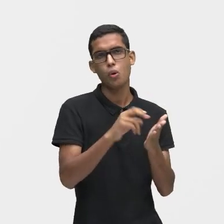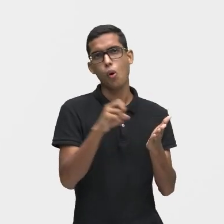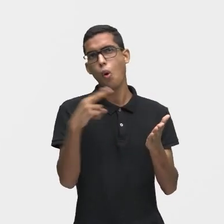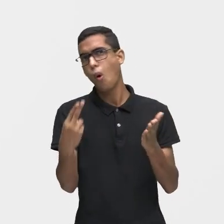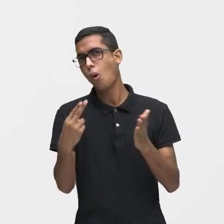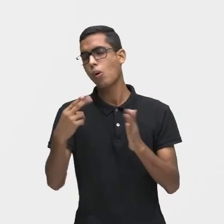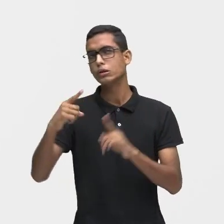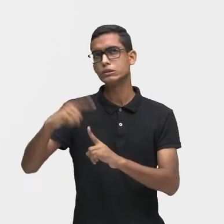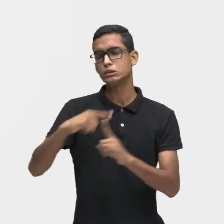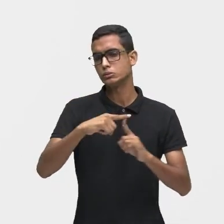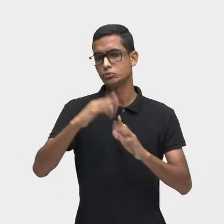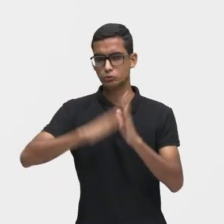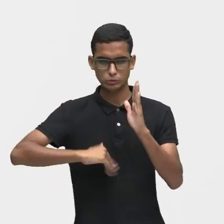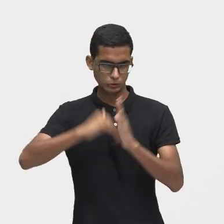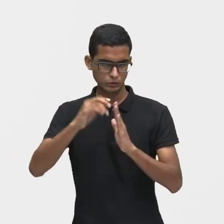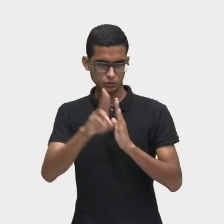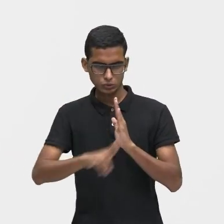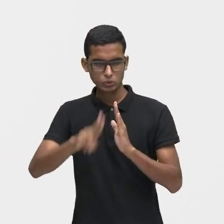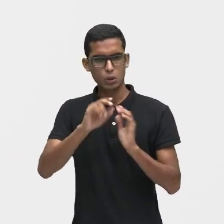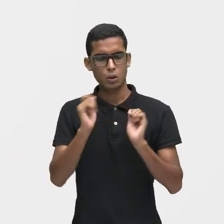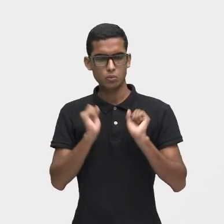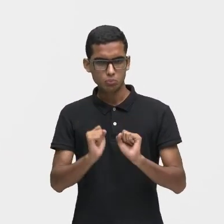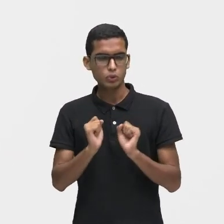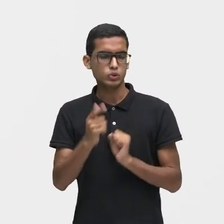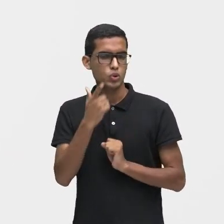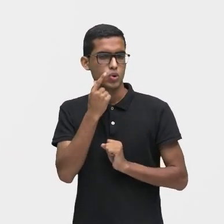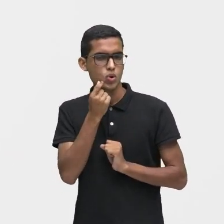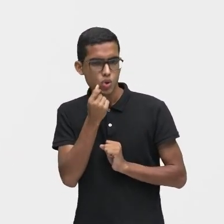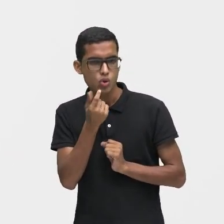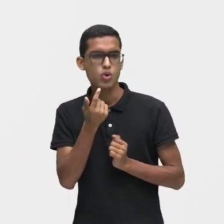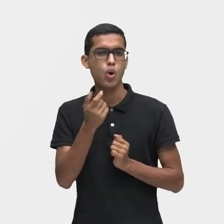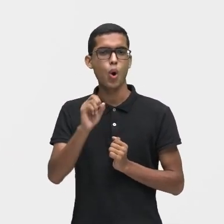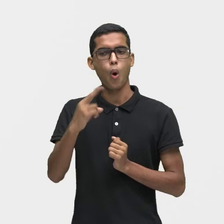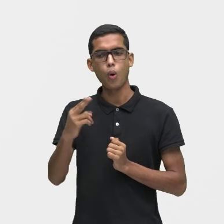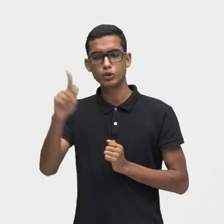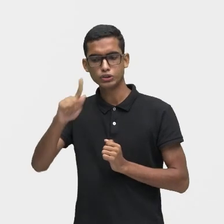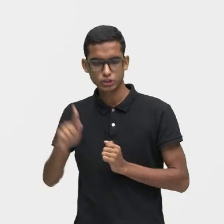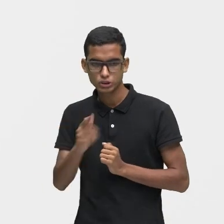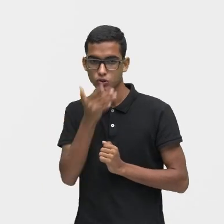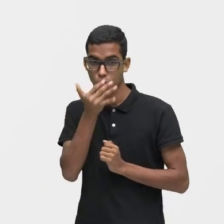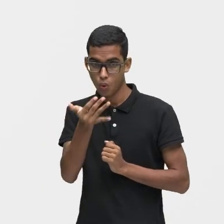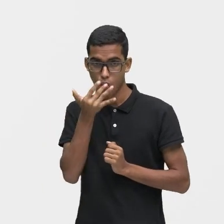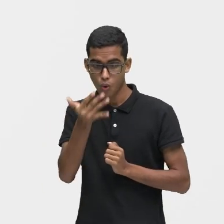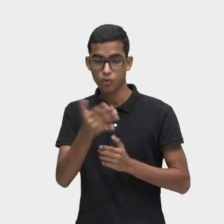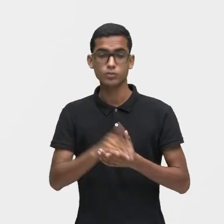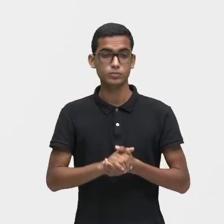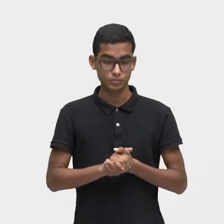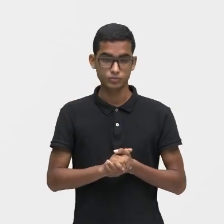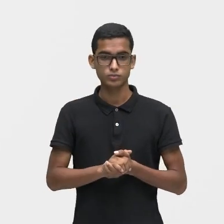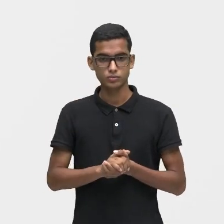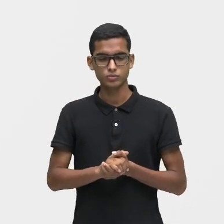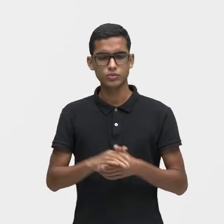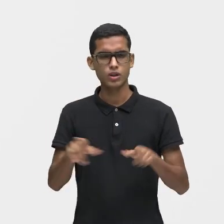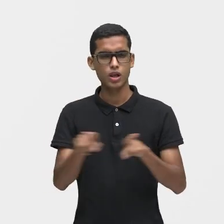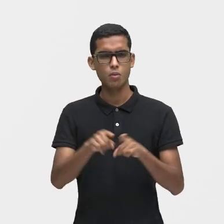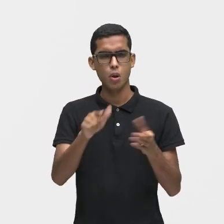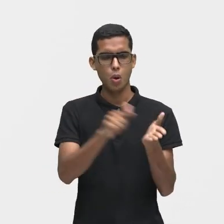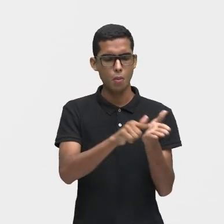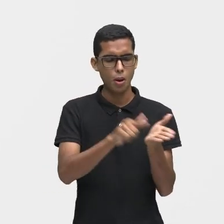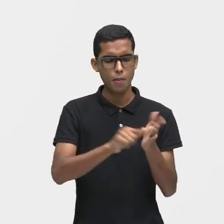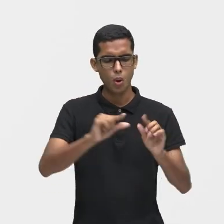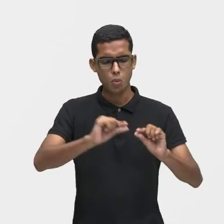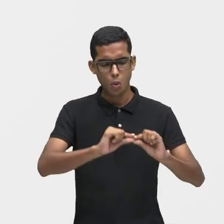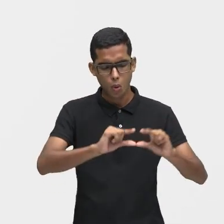utilizar? Pode ser lápis de cor, pode ser lápis de cera. Já se eu pegar um papel mais grosso, como canson, eu